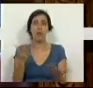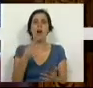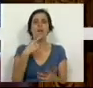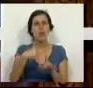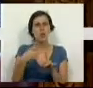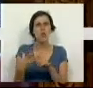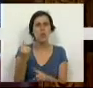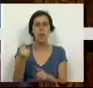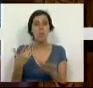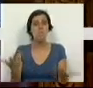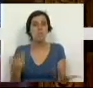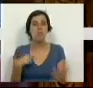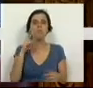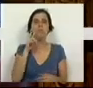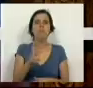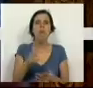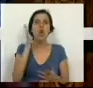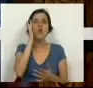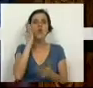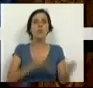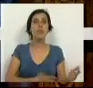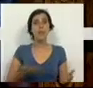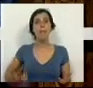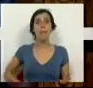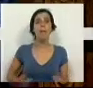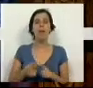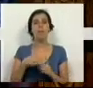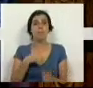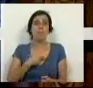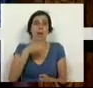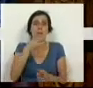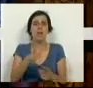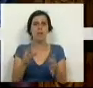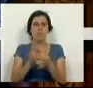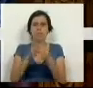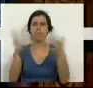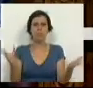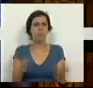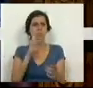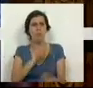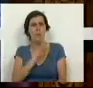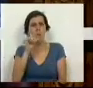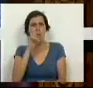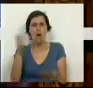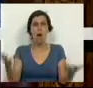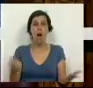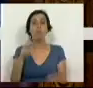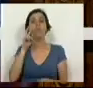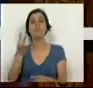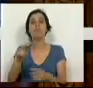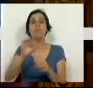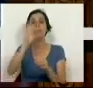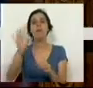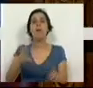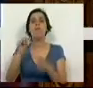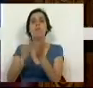de sucessos e nós olhamos para os números do desemprego e temos que dizer: não bata a bota com a perdigota. Olhamos para os índices da